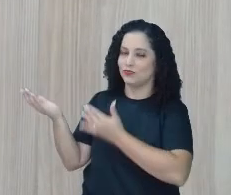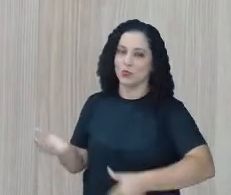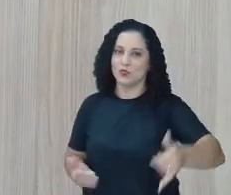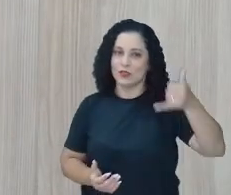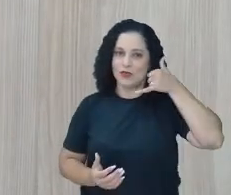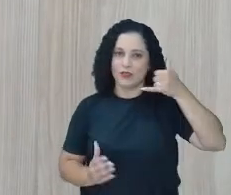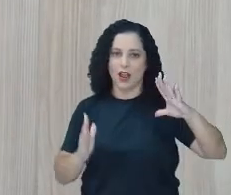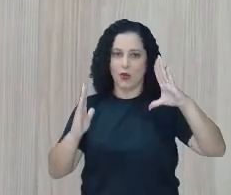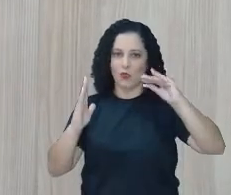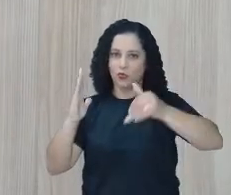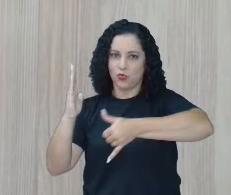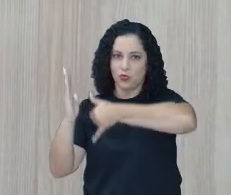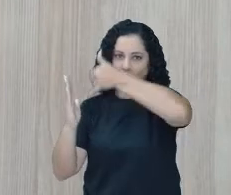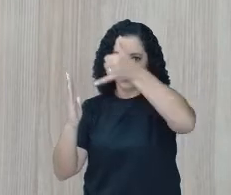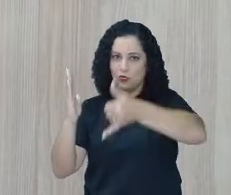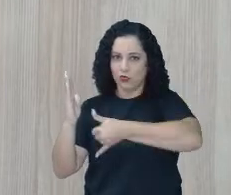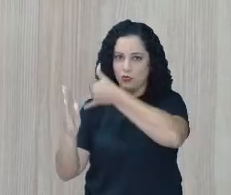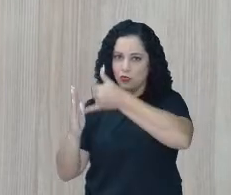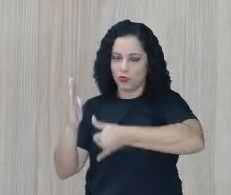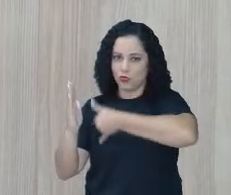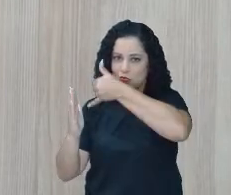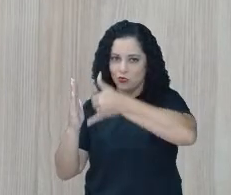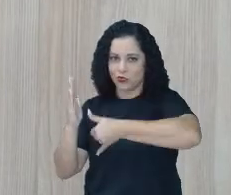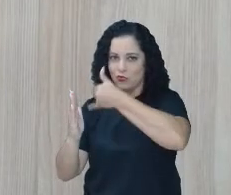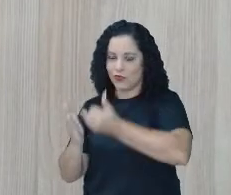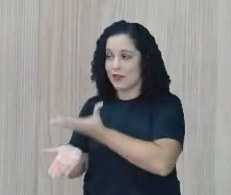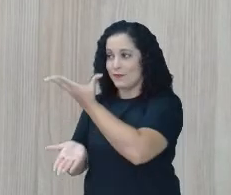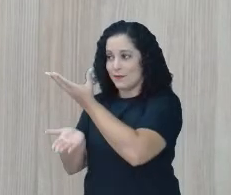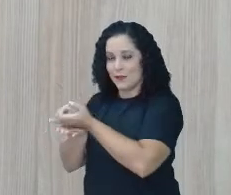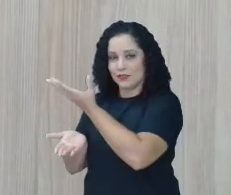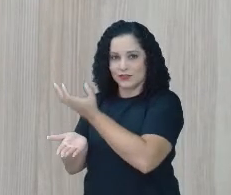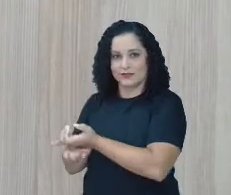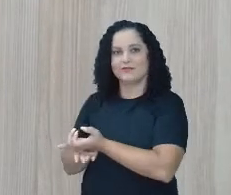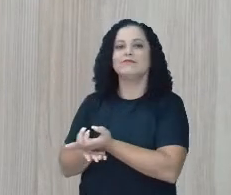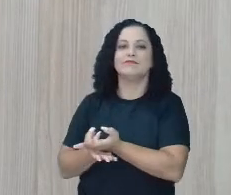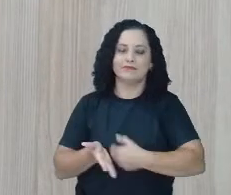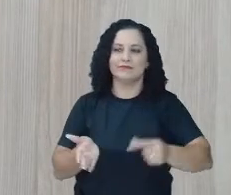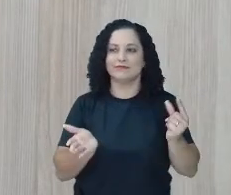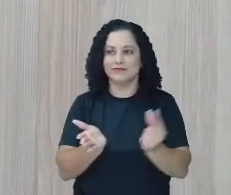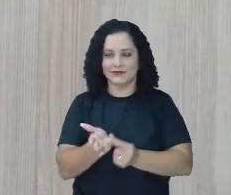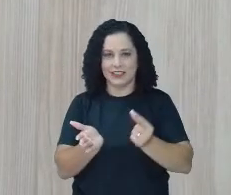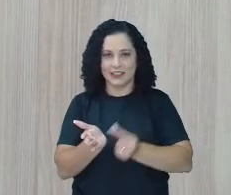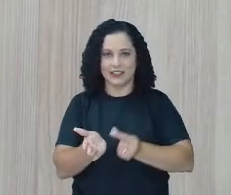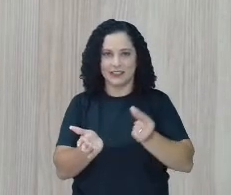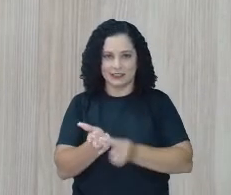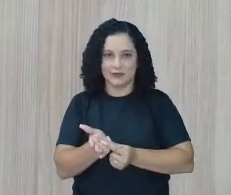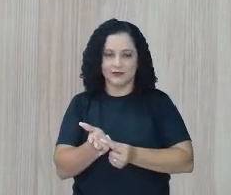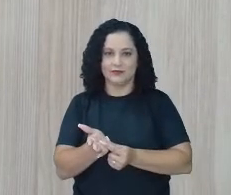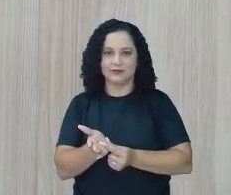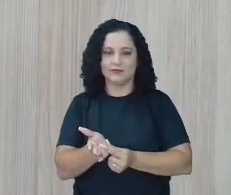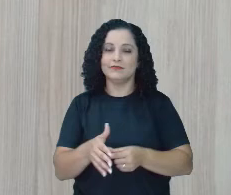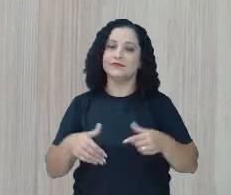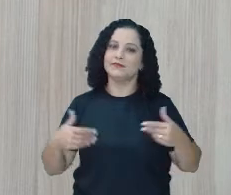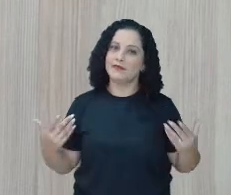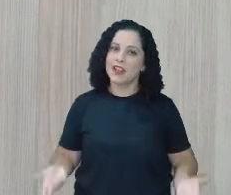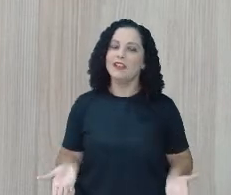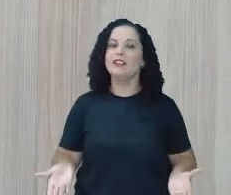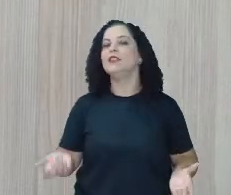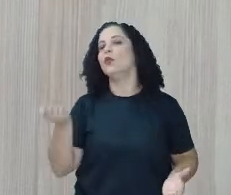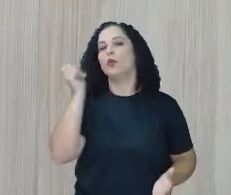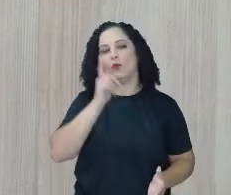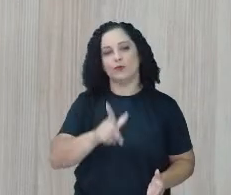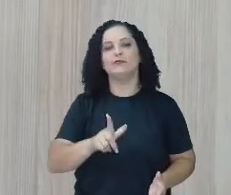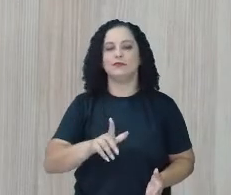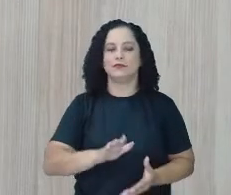vai colocar no QR Code do sistema operacional, certo? Do seu celular, e aí você vai ser direcionado à sua loja de